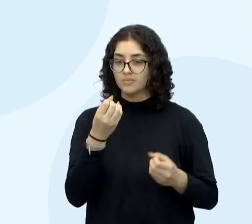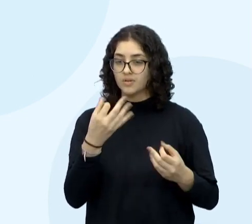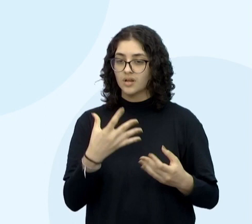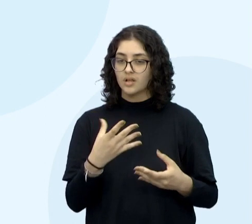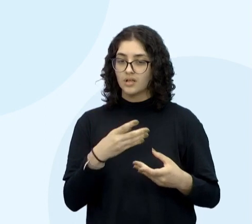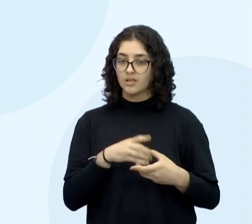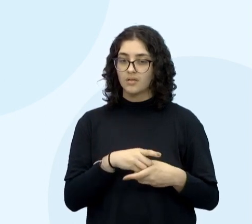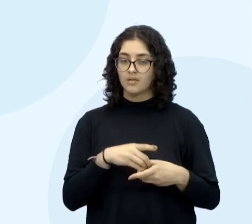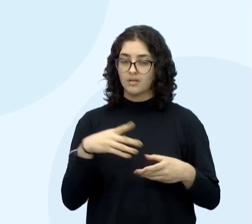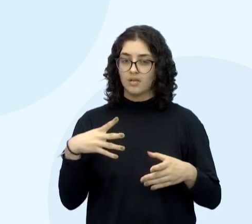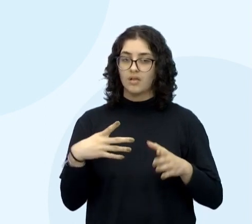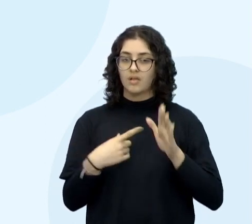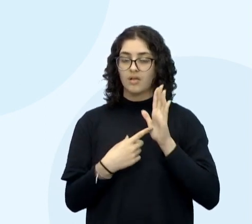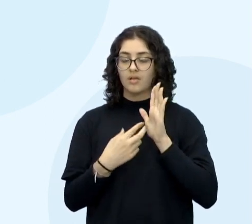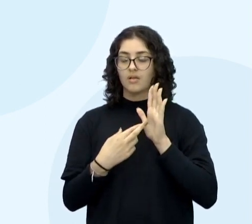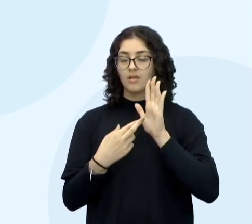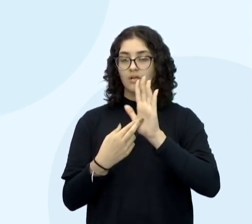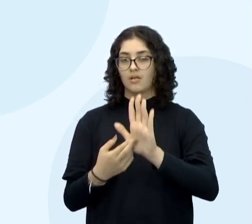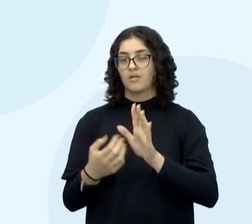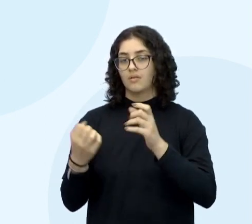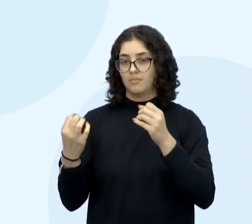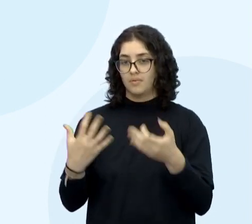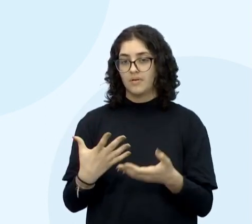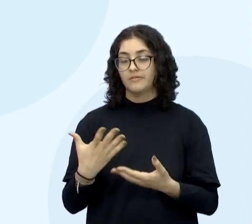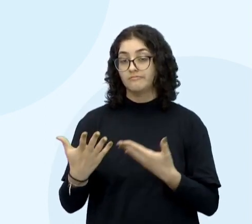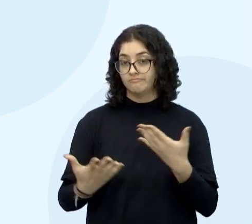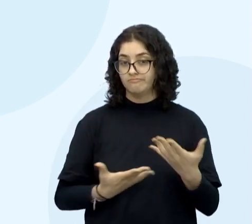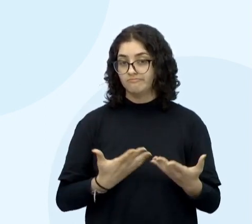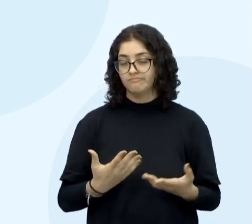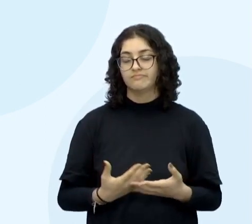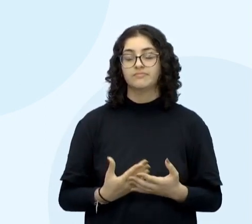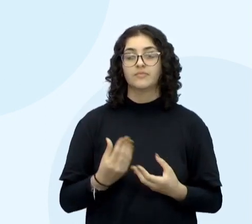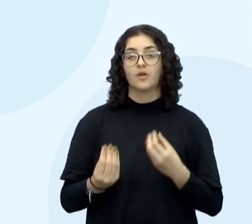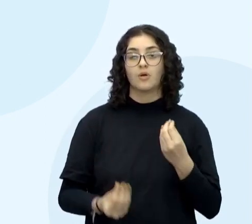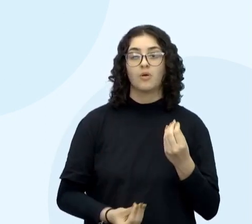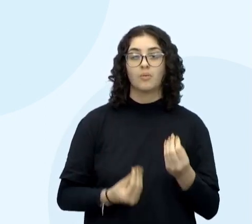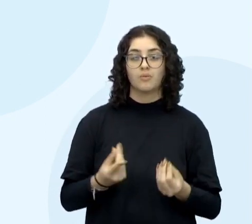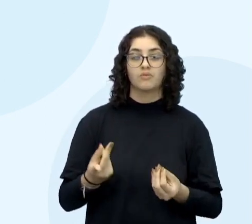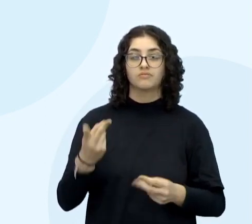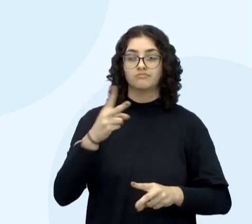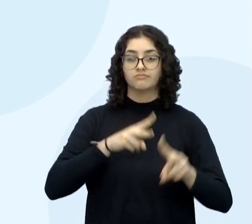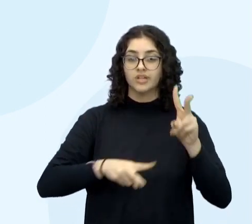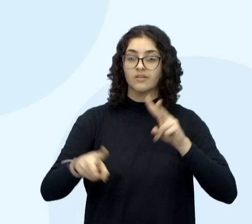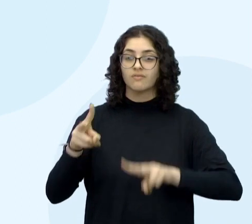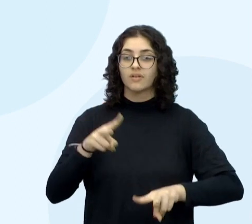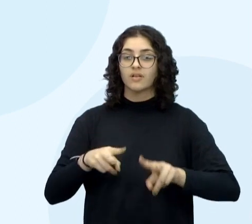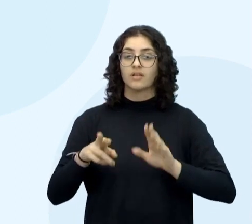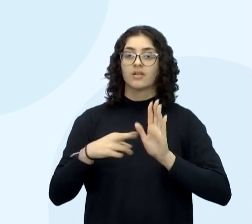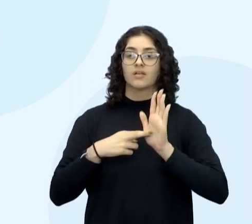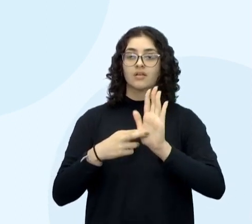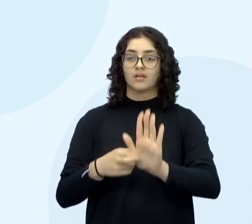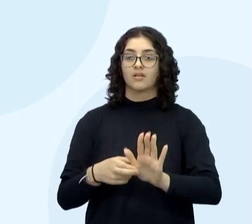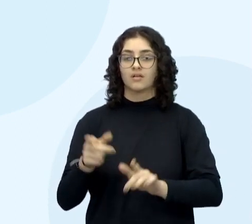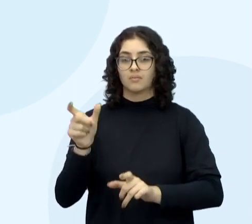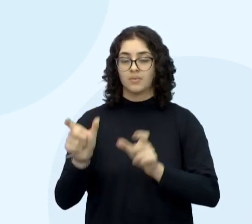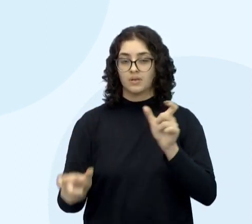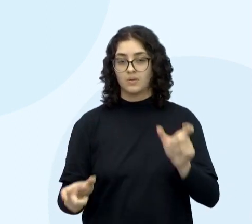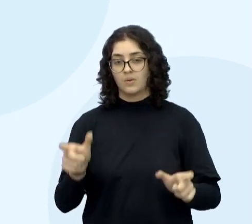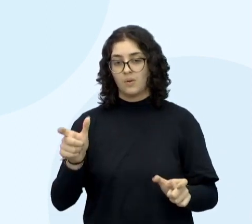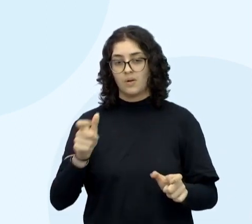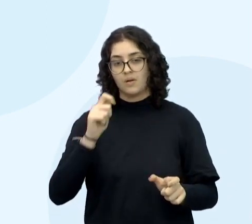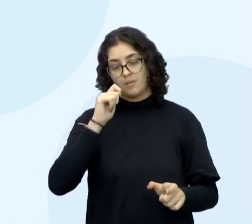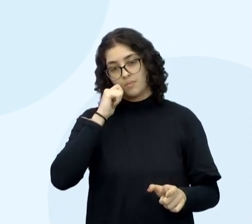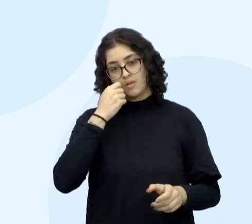de representatividade sem mencionar essas questões. Então vamos lá. Como você observa a representatividade, né, de pessoas negras